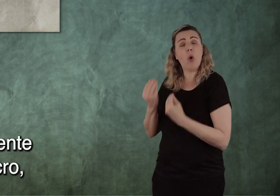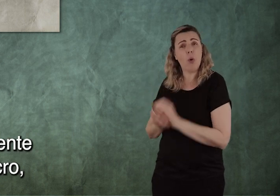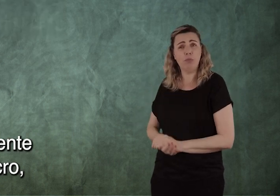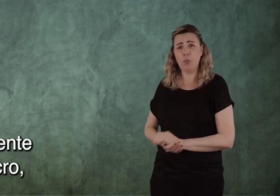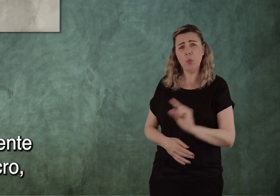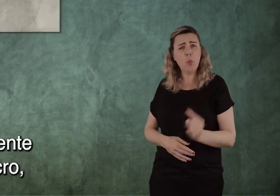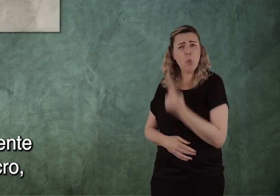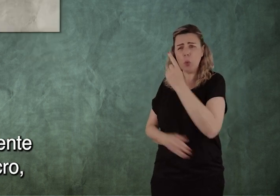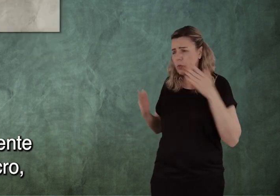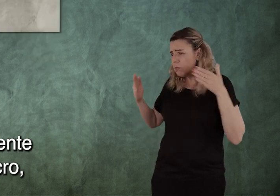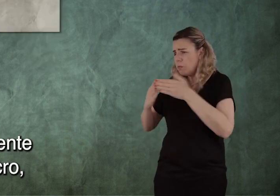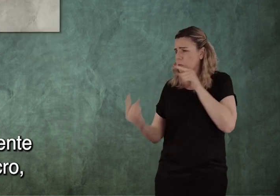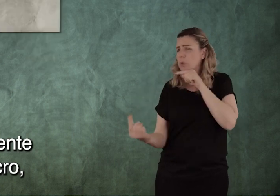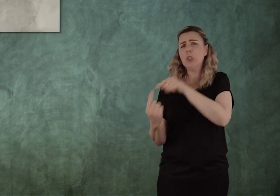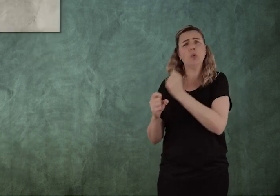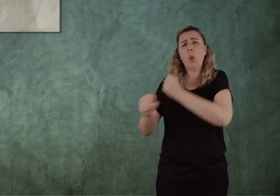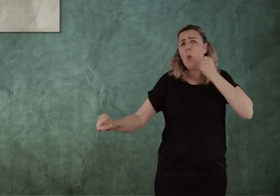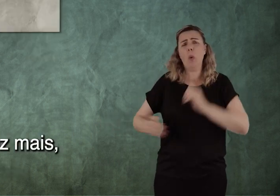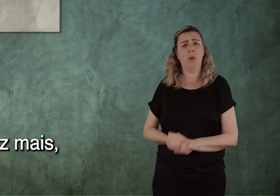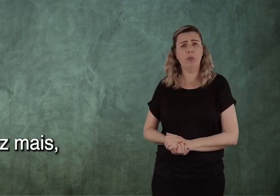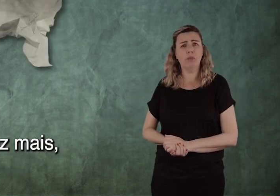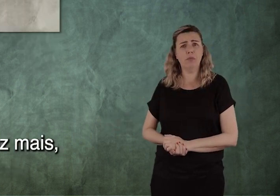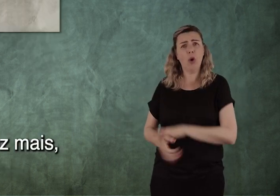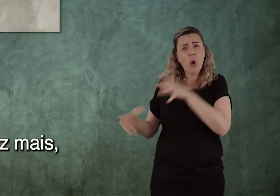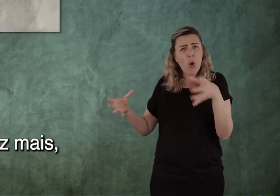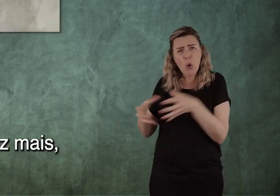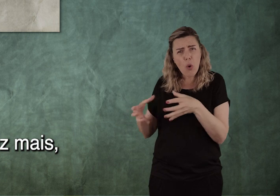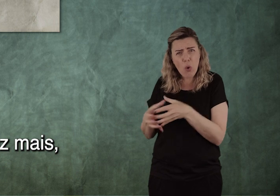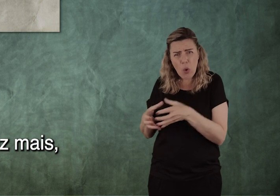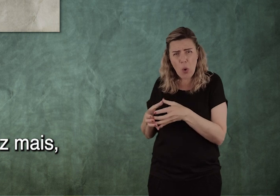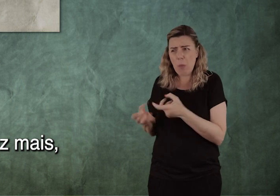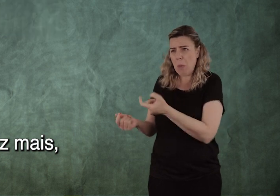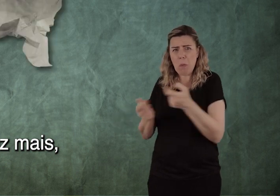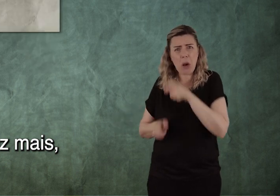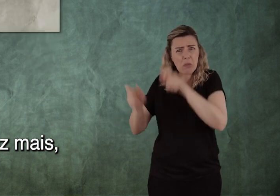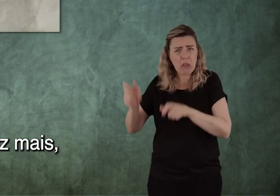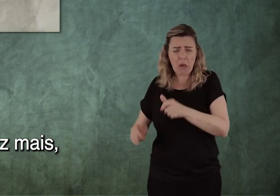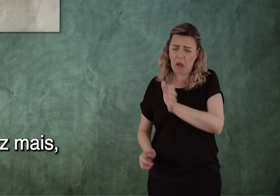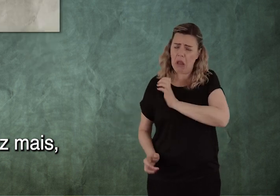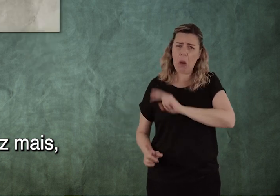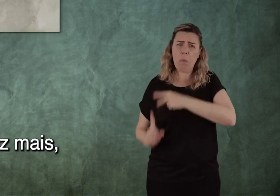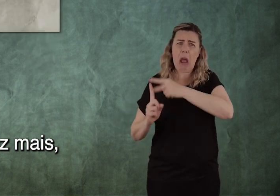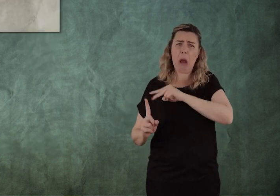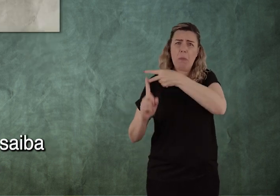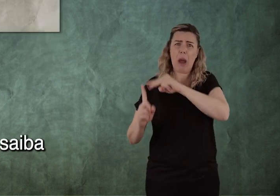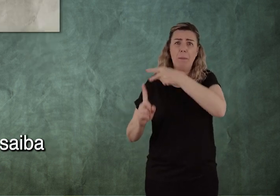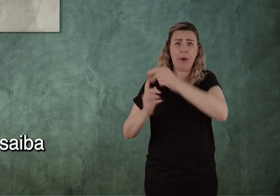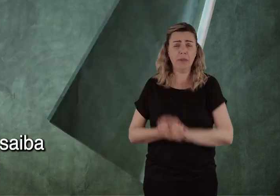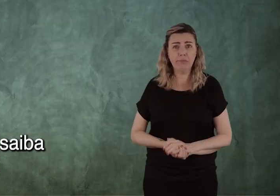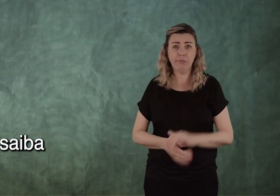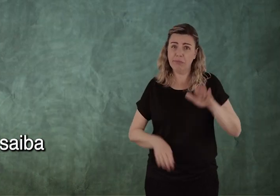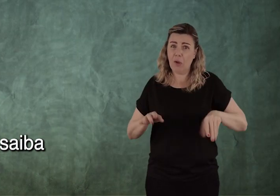estruturado unicamente para a obtenção de lucro, Em pedaços de papel. para enriquecer cada vez mais poucas pessoas. Que amassam e O